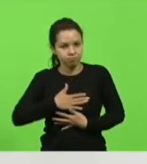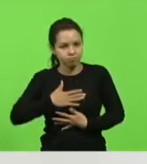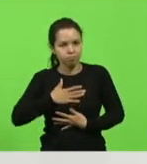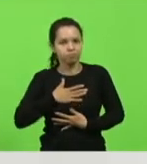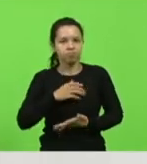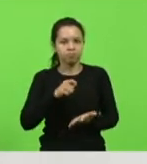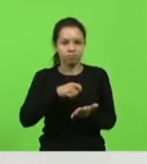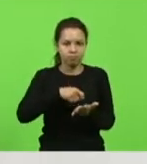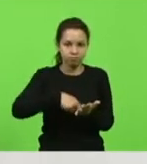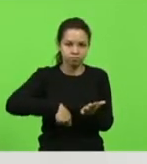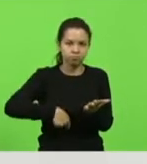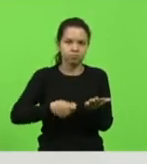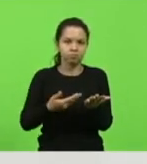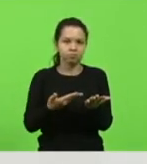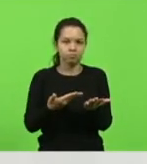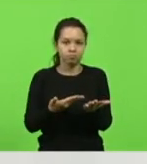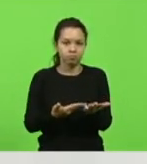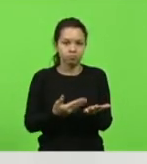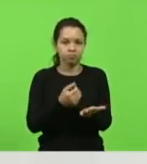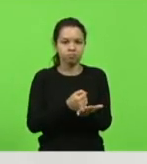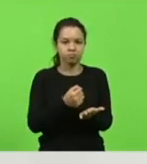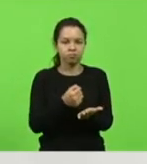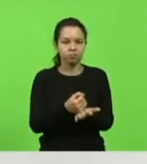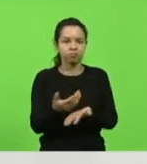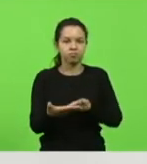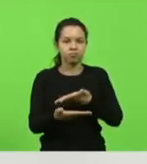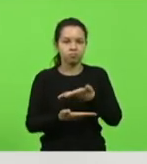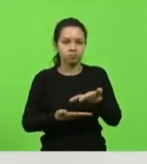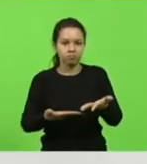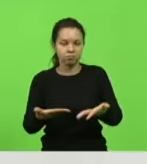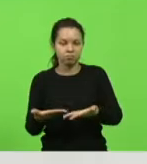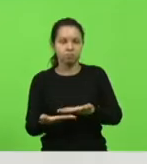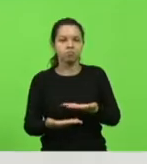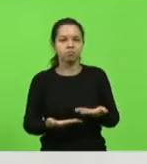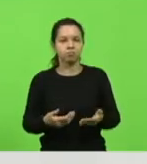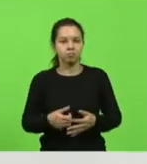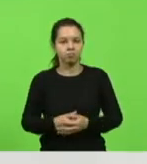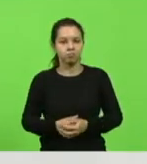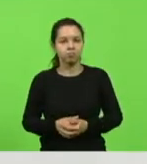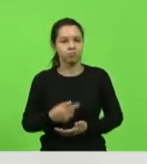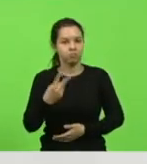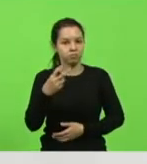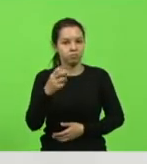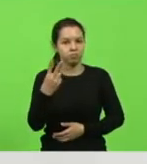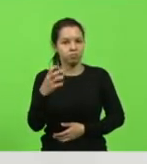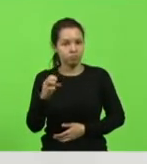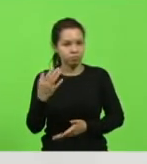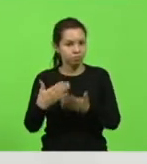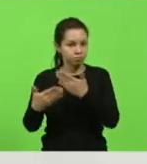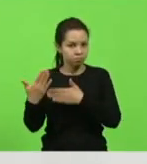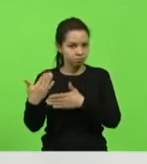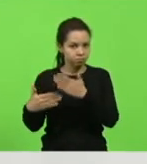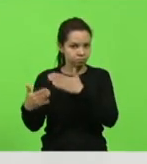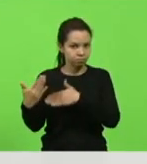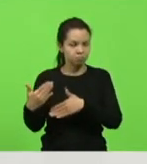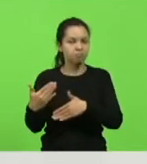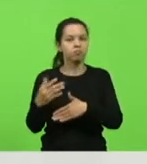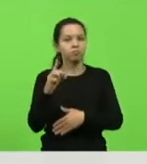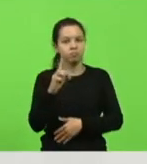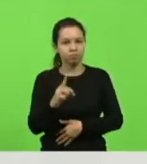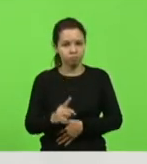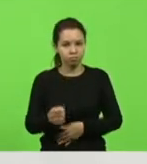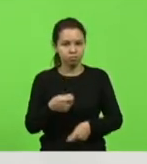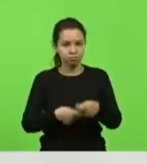iniciativa das mais Salutares em 2020 a nossa Diretoria de administração e Finanças D